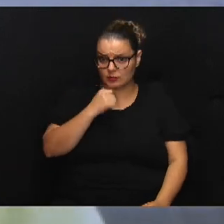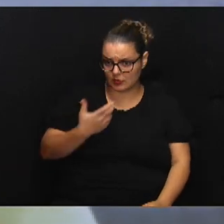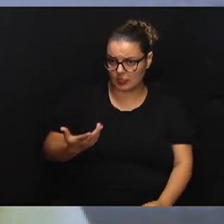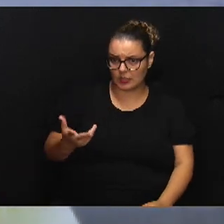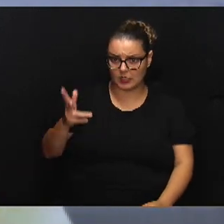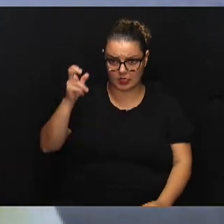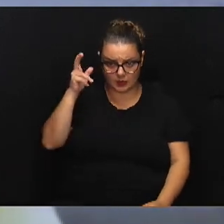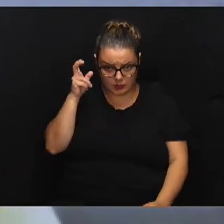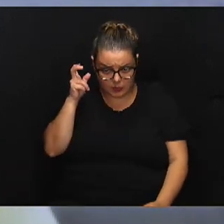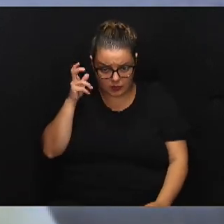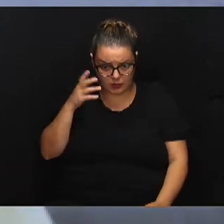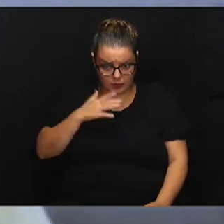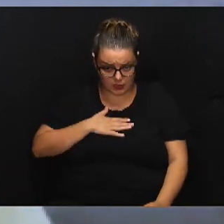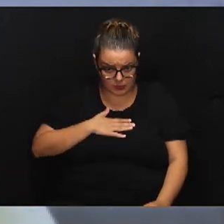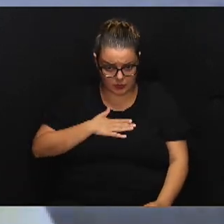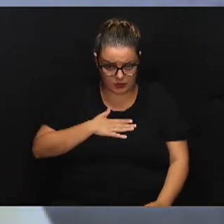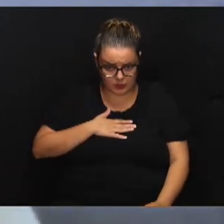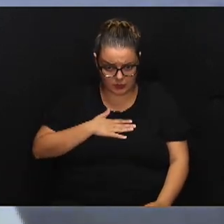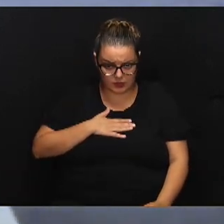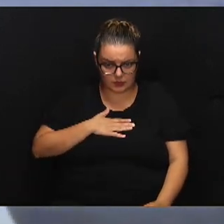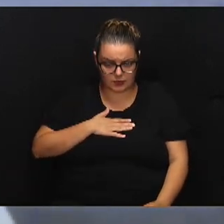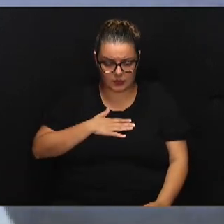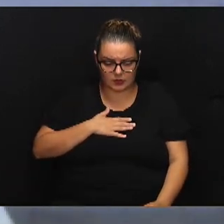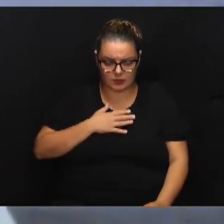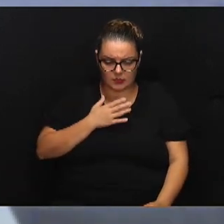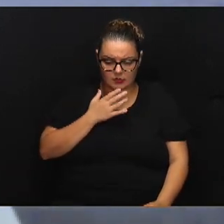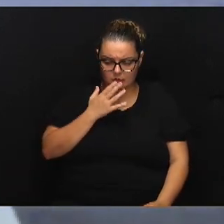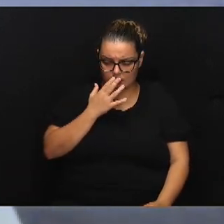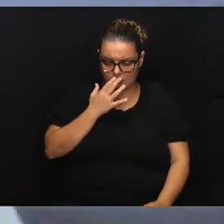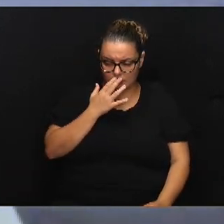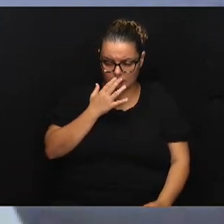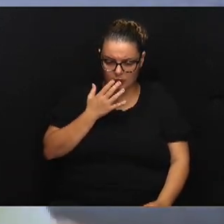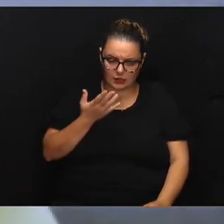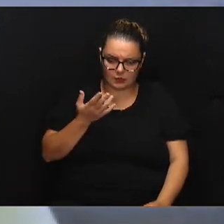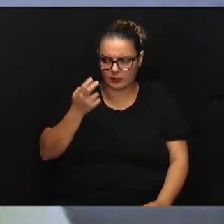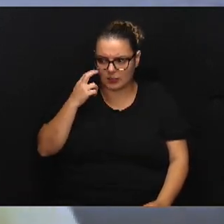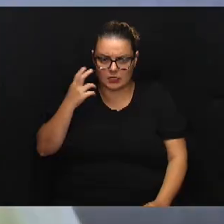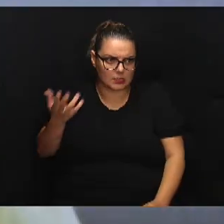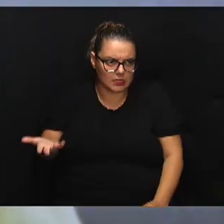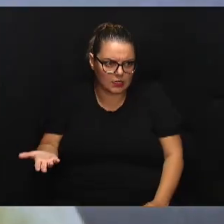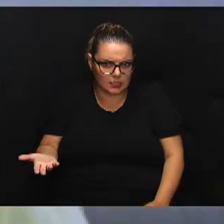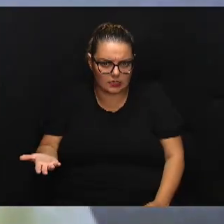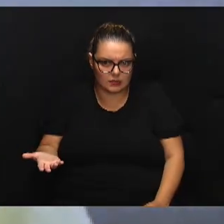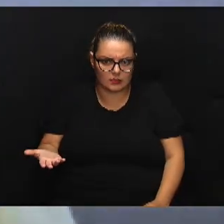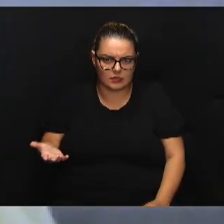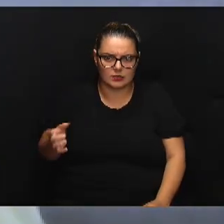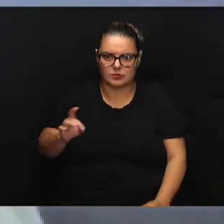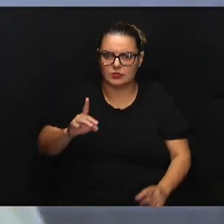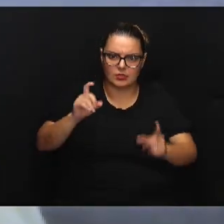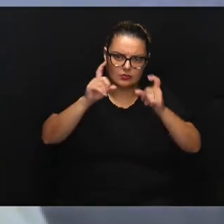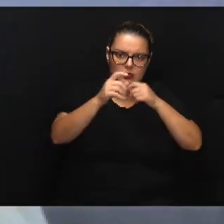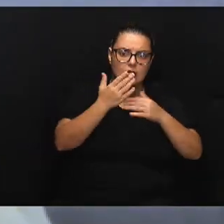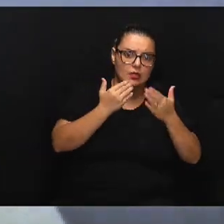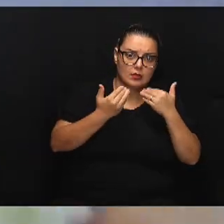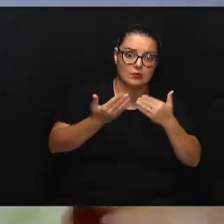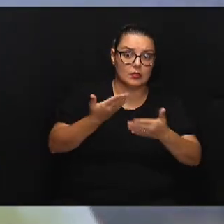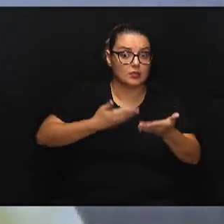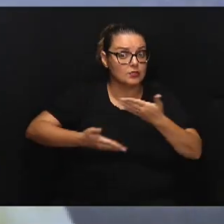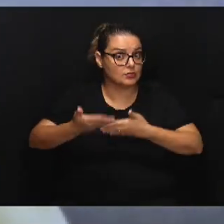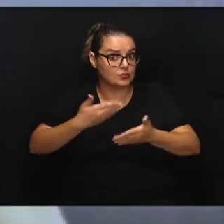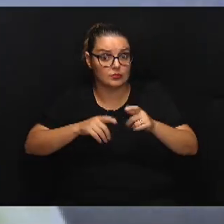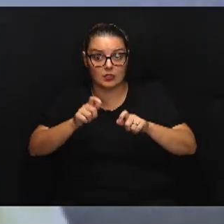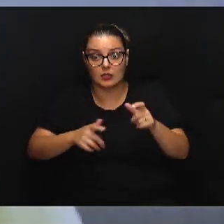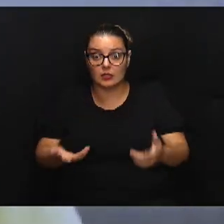ouvindo aqui está realmente, mas ele é inteligente, professora, ele só tem dificuldade de comer, de interagir com as